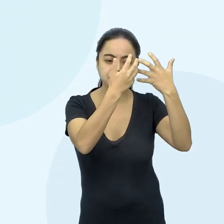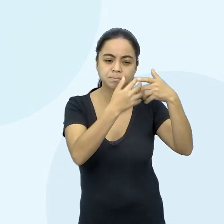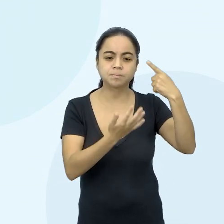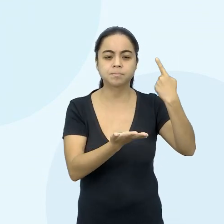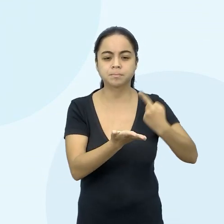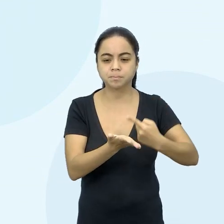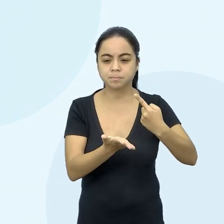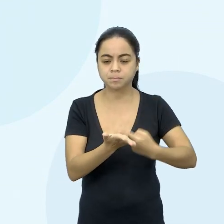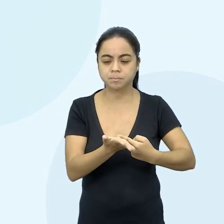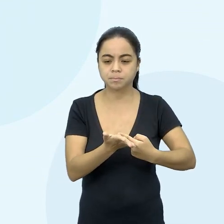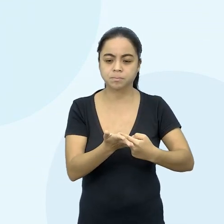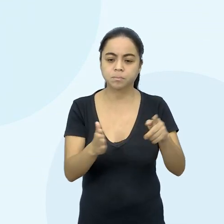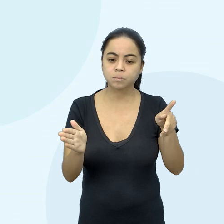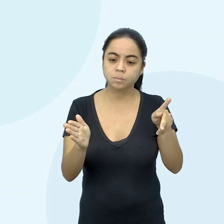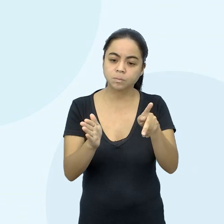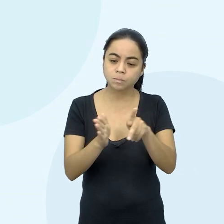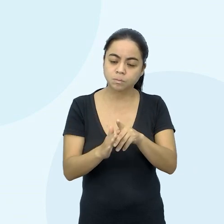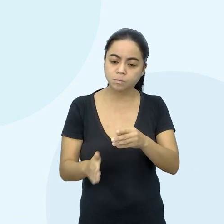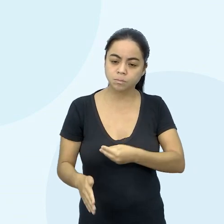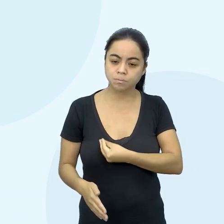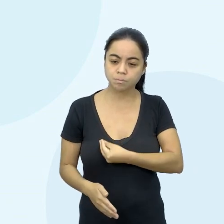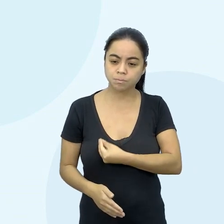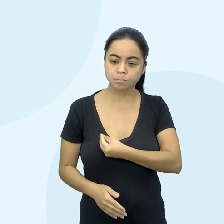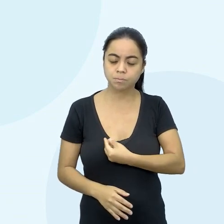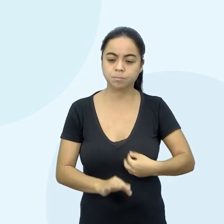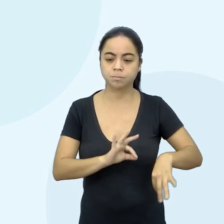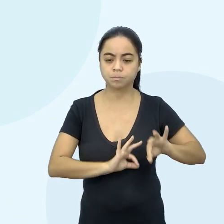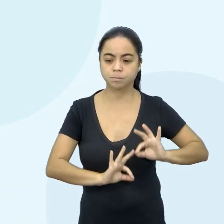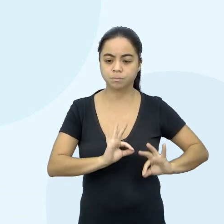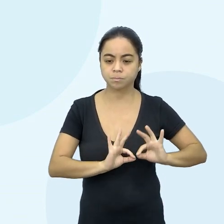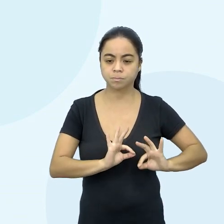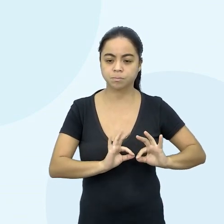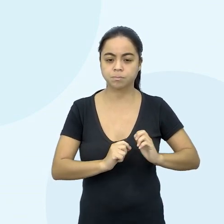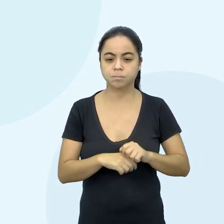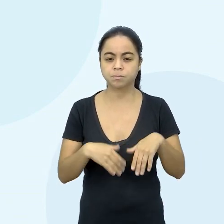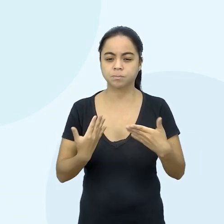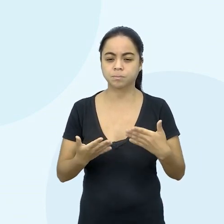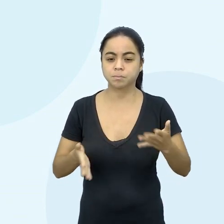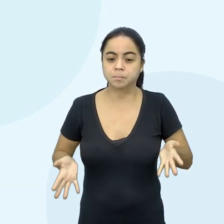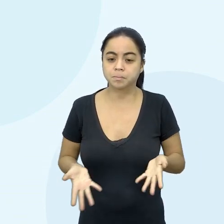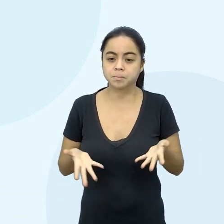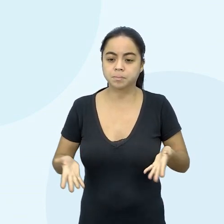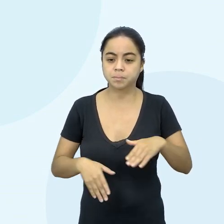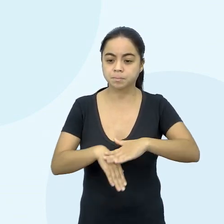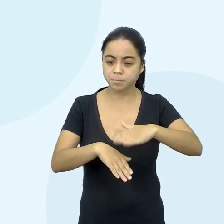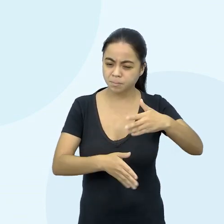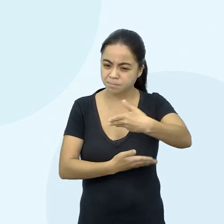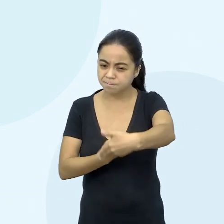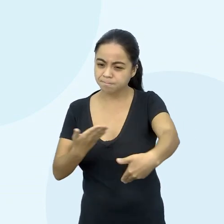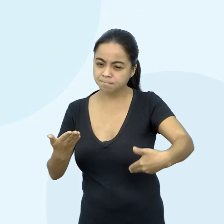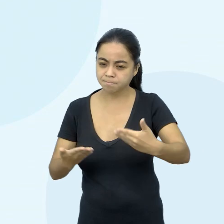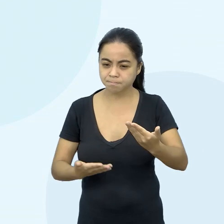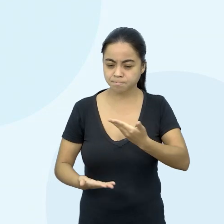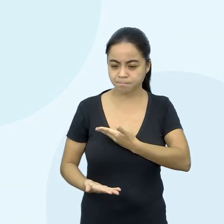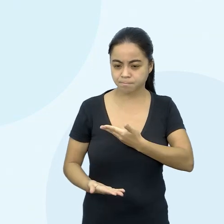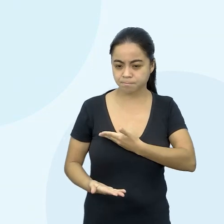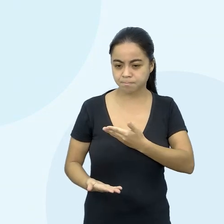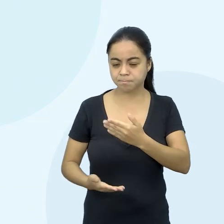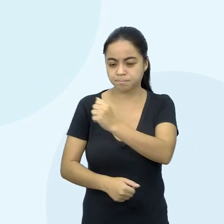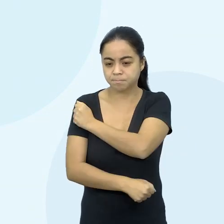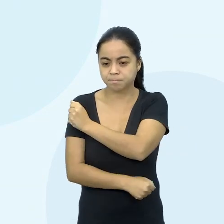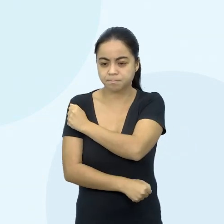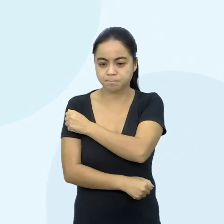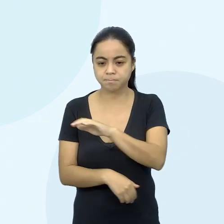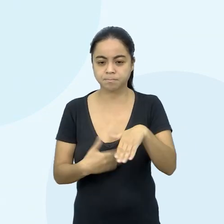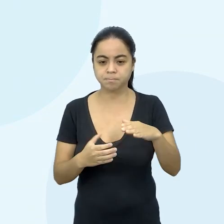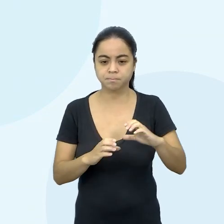seu compromisso com seu projeto de vida. No sentido de promover maior interação entre os estudantes, organize a turma